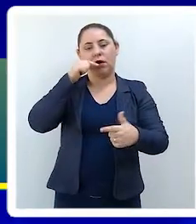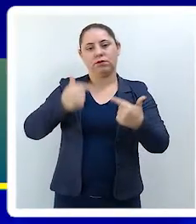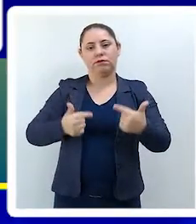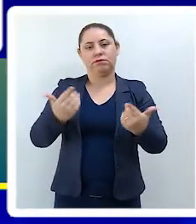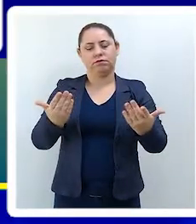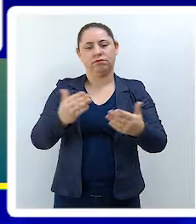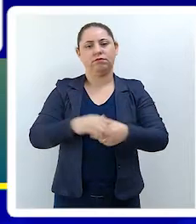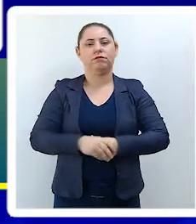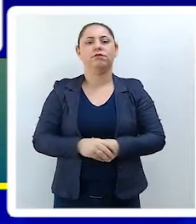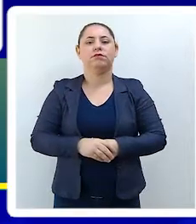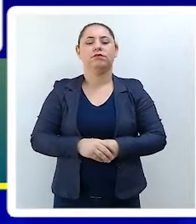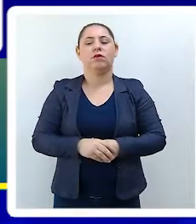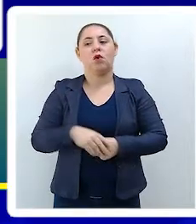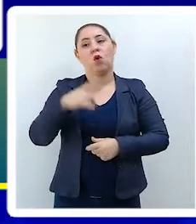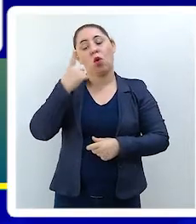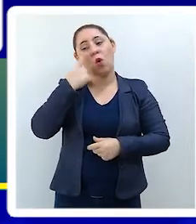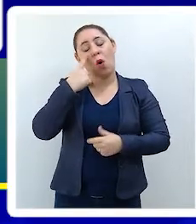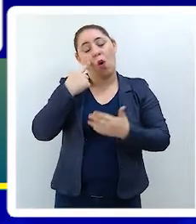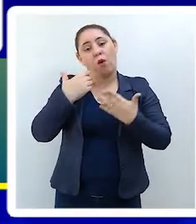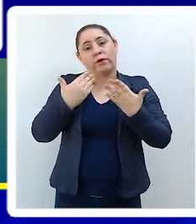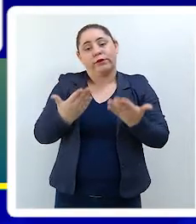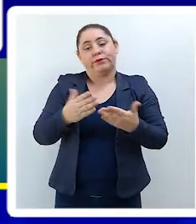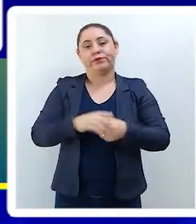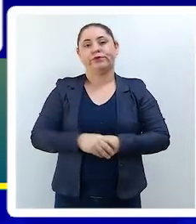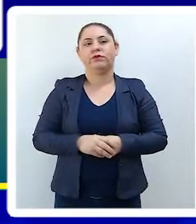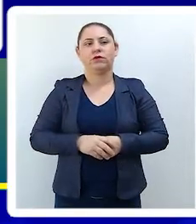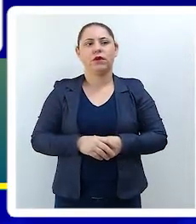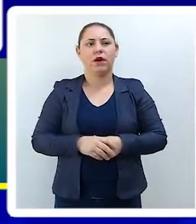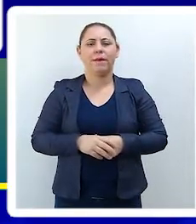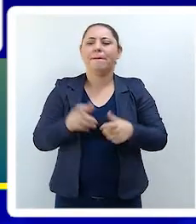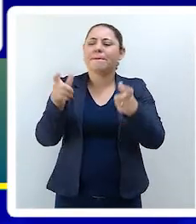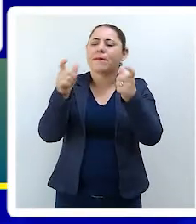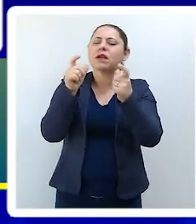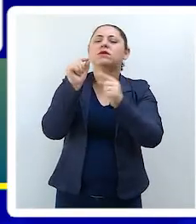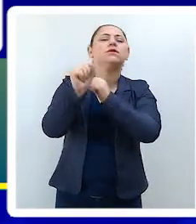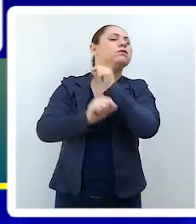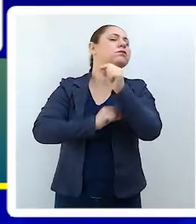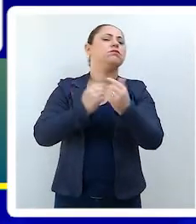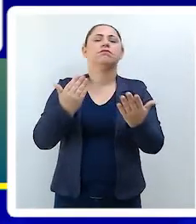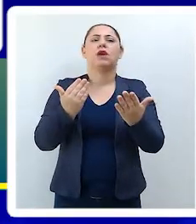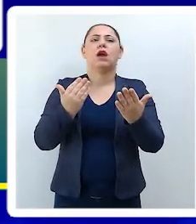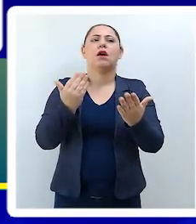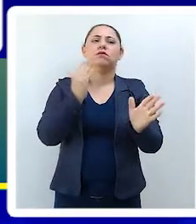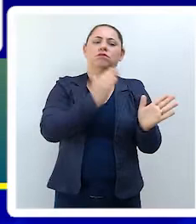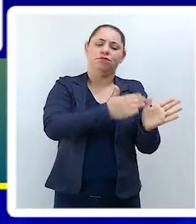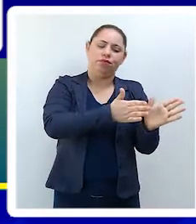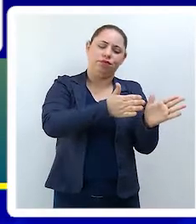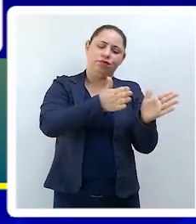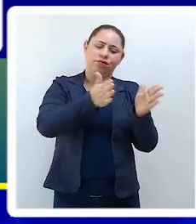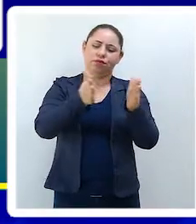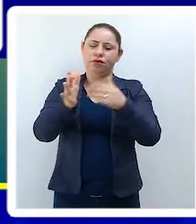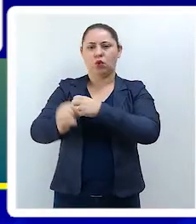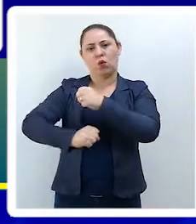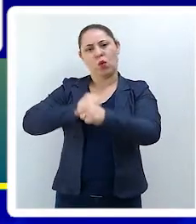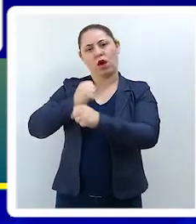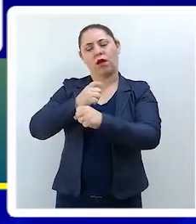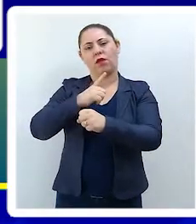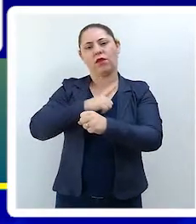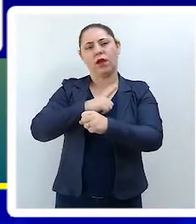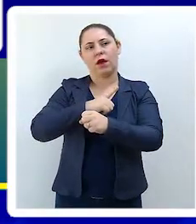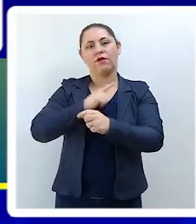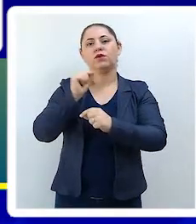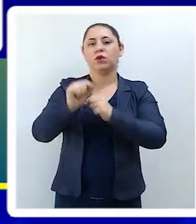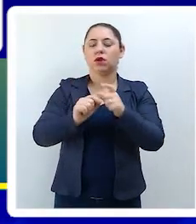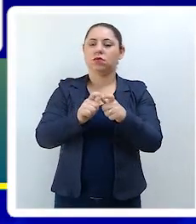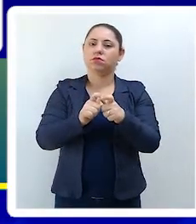político? Olha, Alex, assim, o que a gente percebe é que, ao longo dos anos, houve